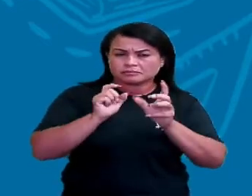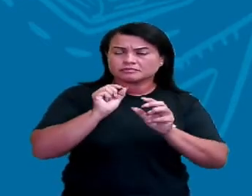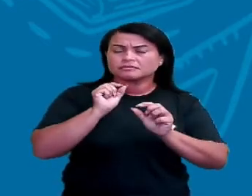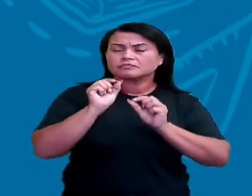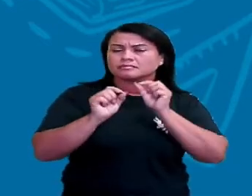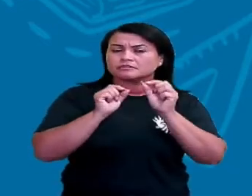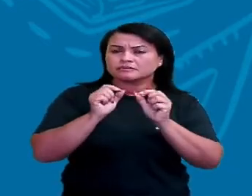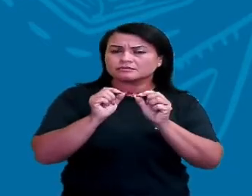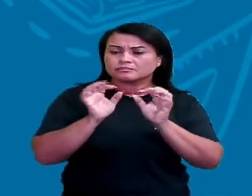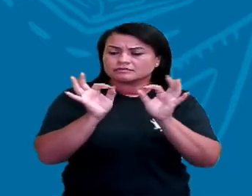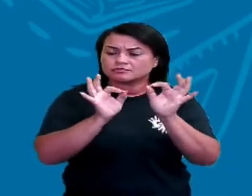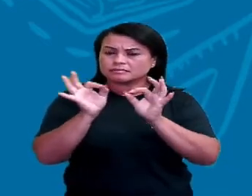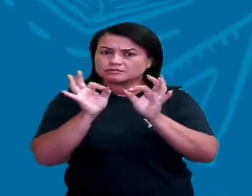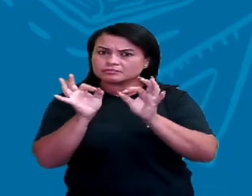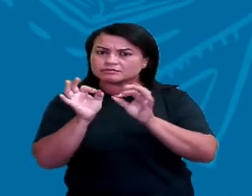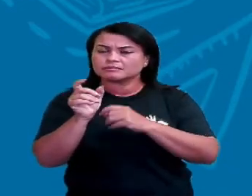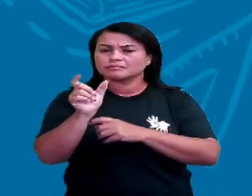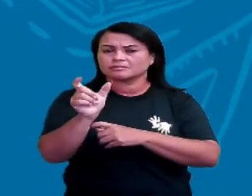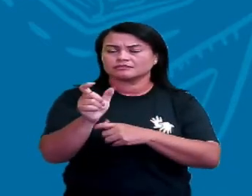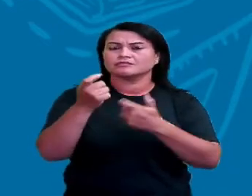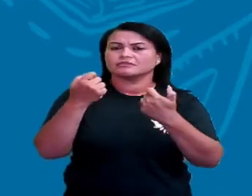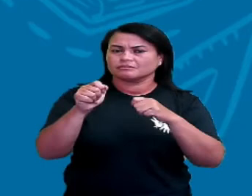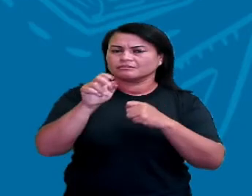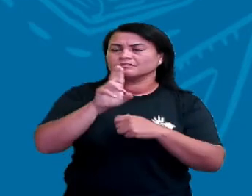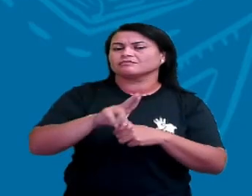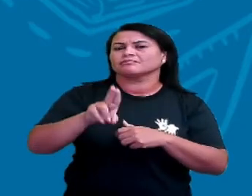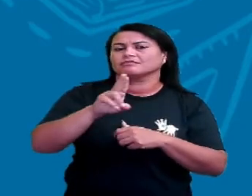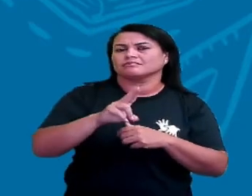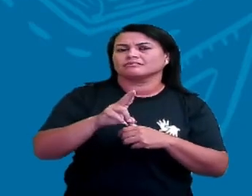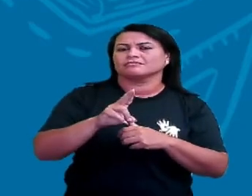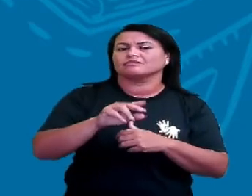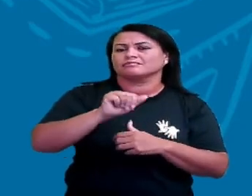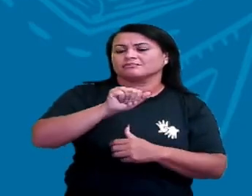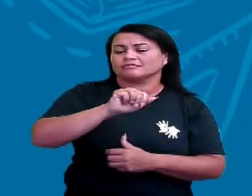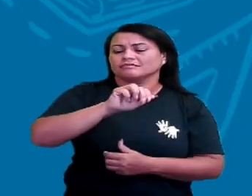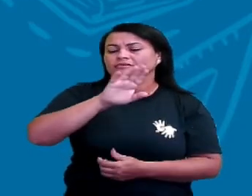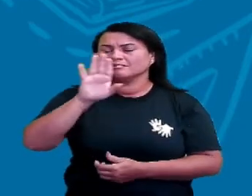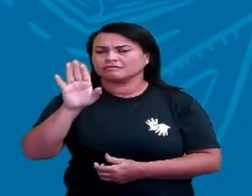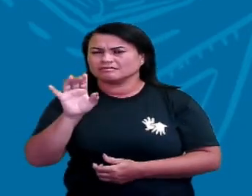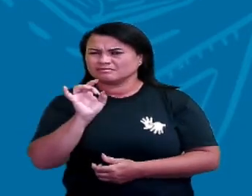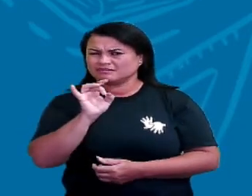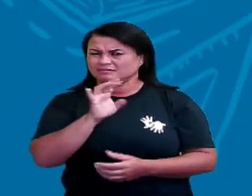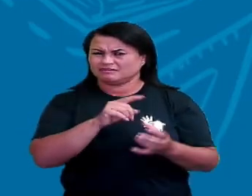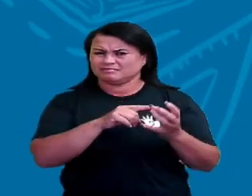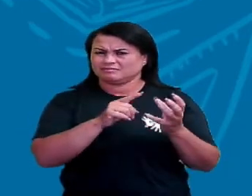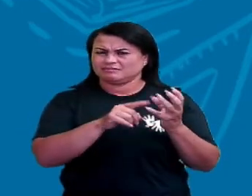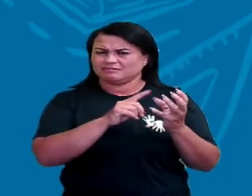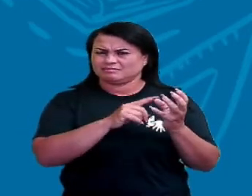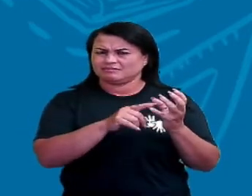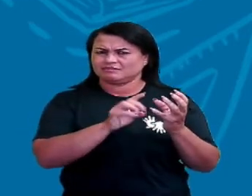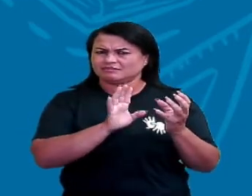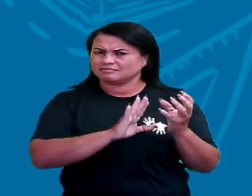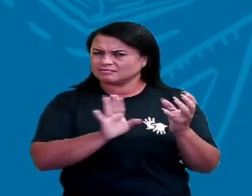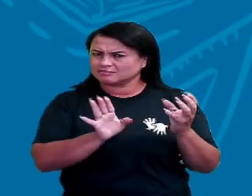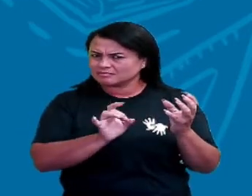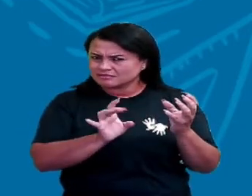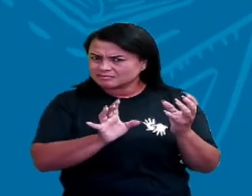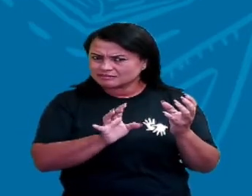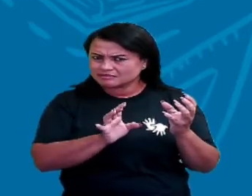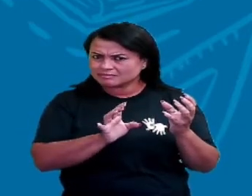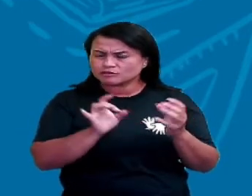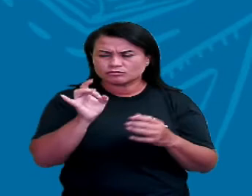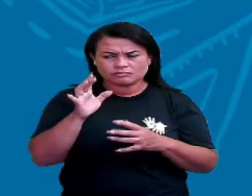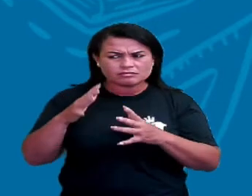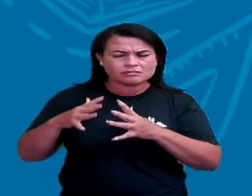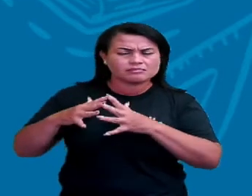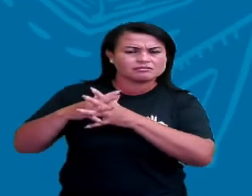formar palavras, a gente precisa usar o alfabeto, não é? Eu uso só vogais, crianças? Eu uso